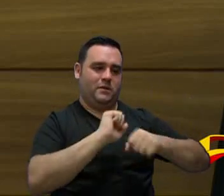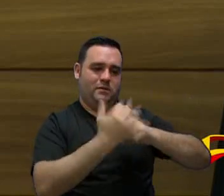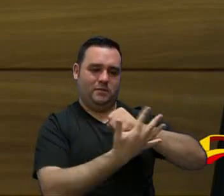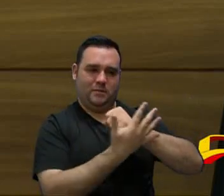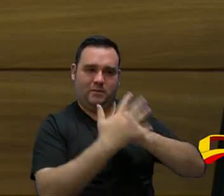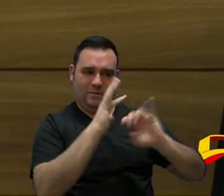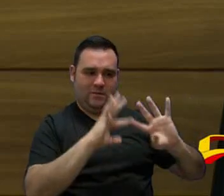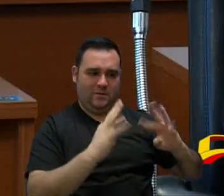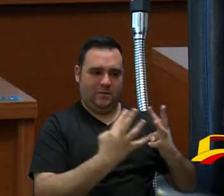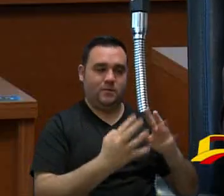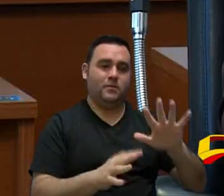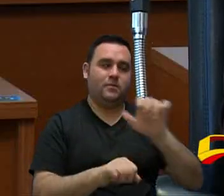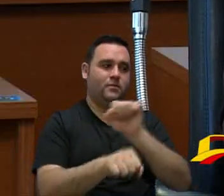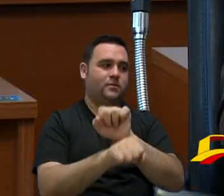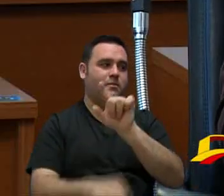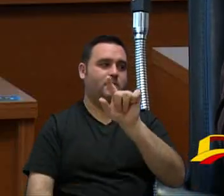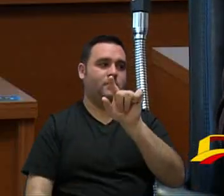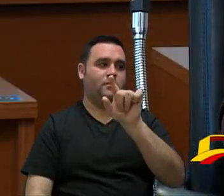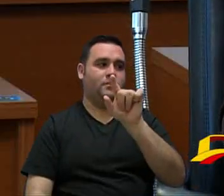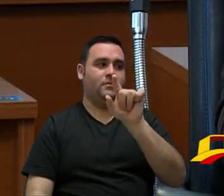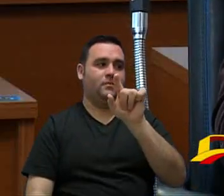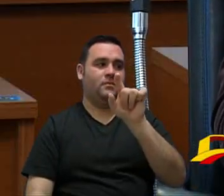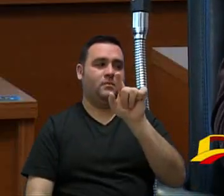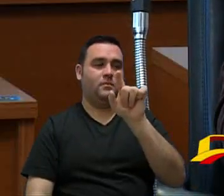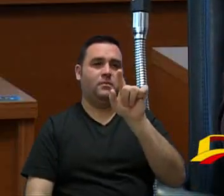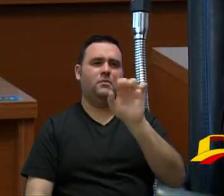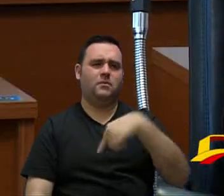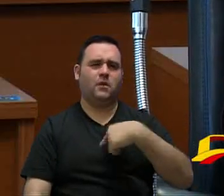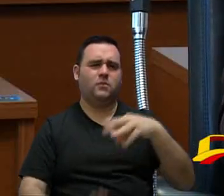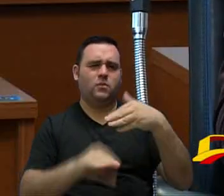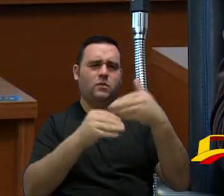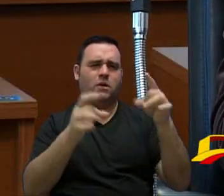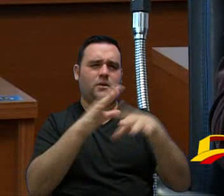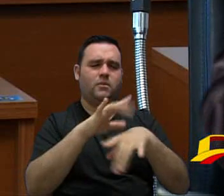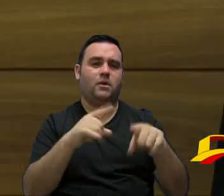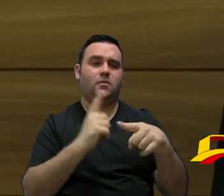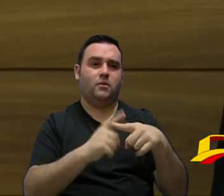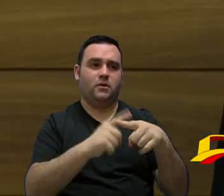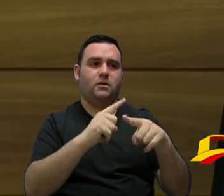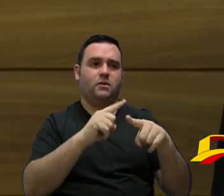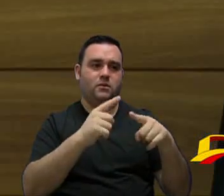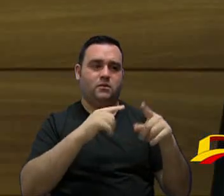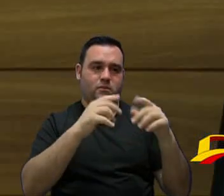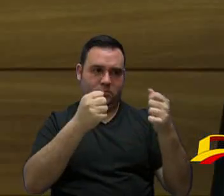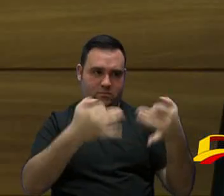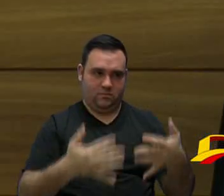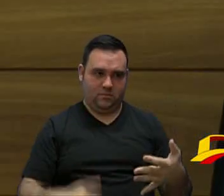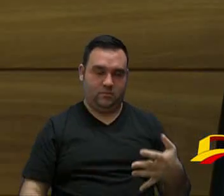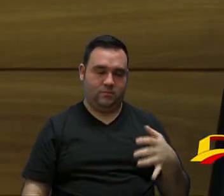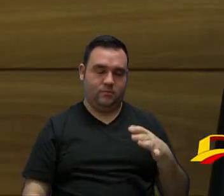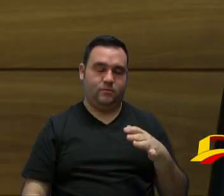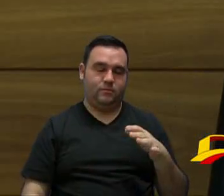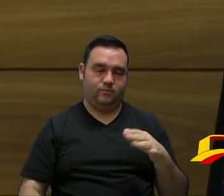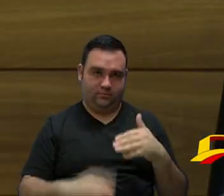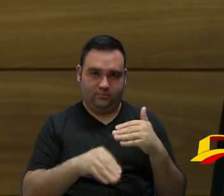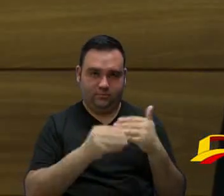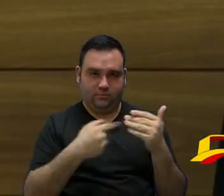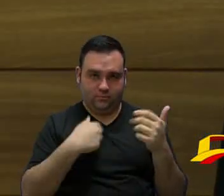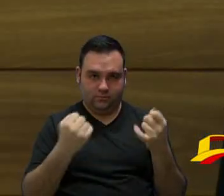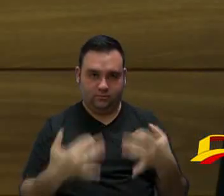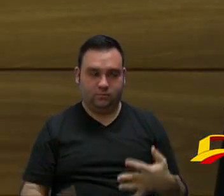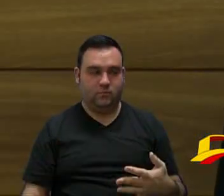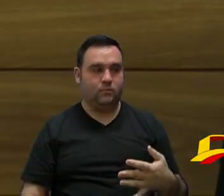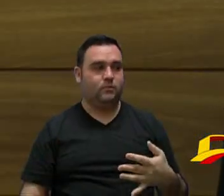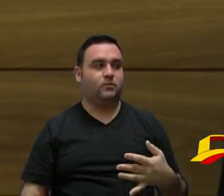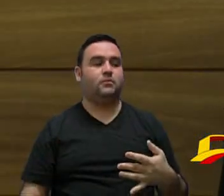questionamento né que eles não relação minoria realizem os portadores de completar 68 setembro que a senhora perguntou só completar